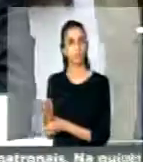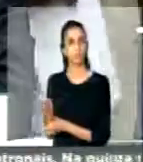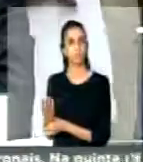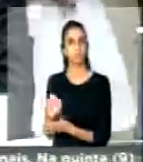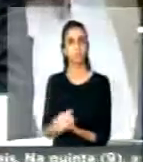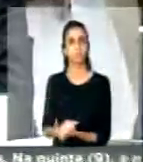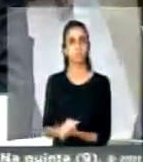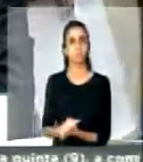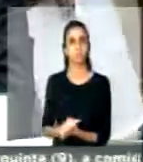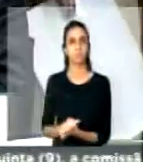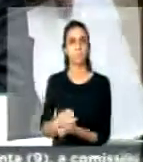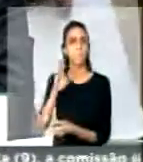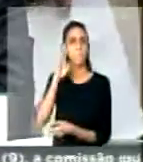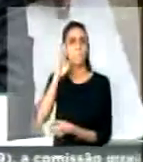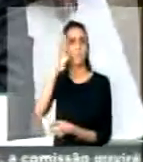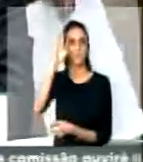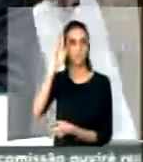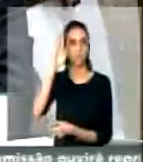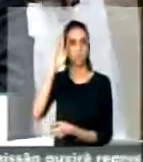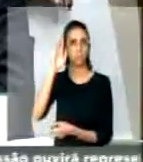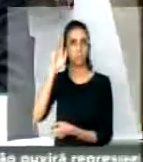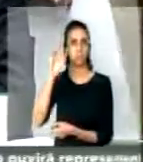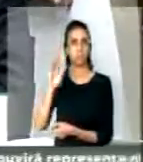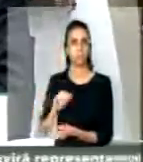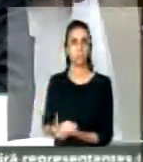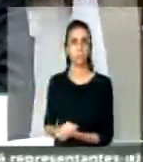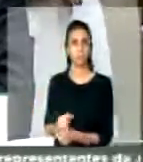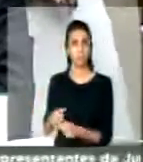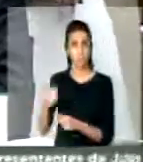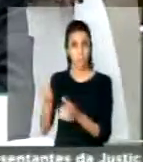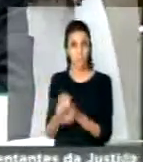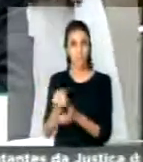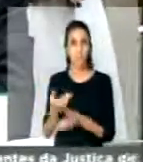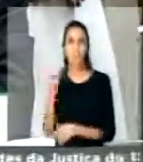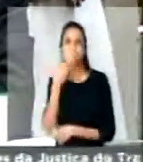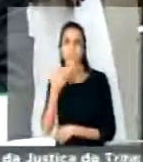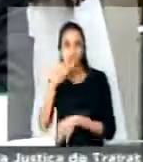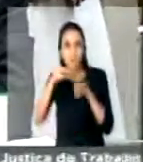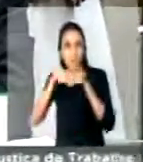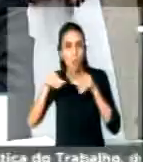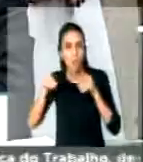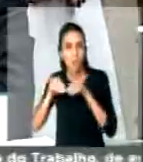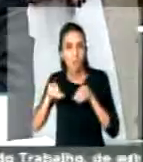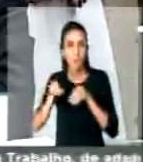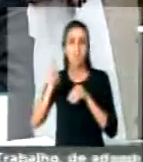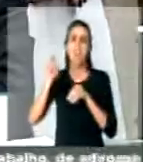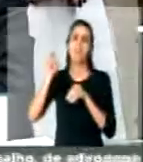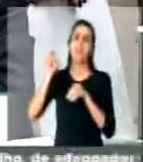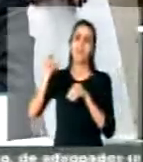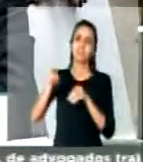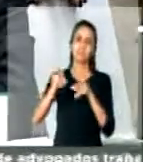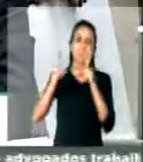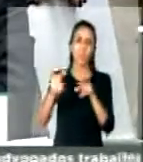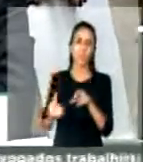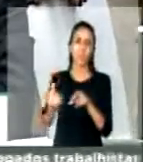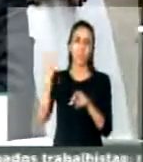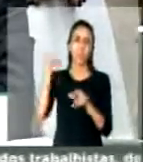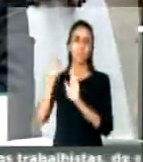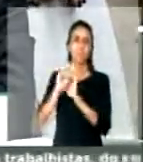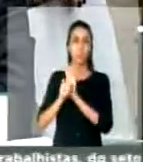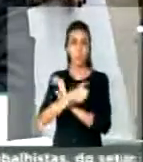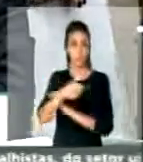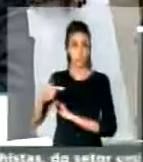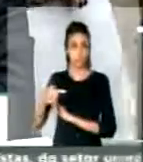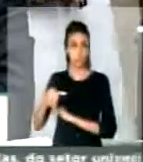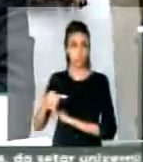senão a mais produtiva das províncias, posto que a produção do açúcar remontava aos primórdios do século XVII e,